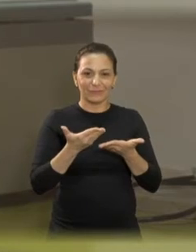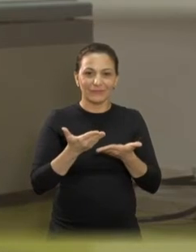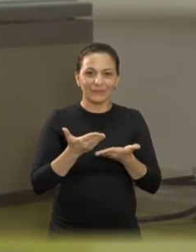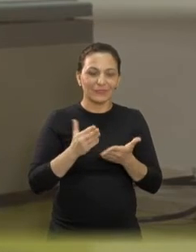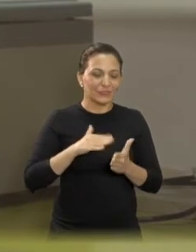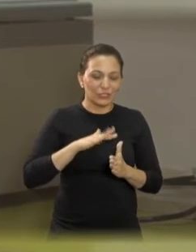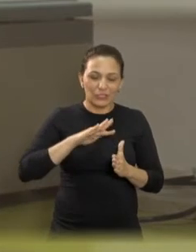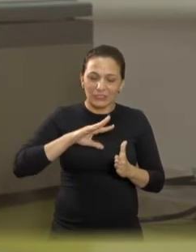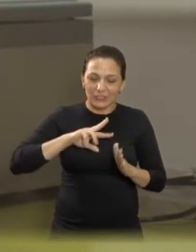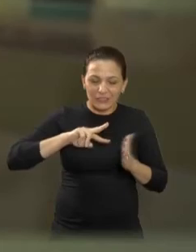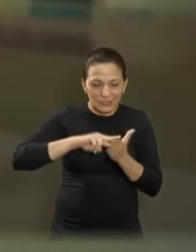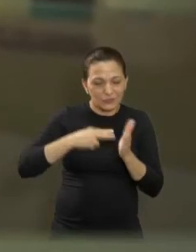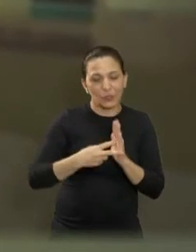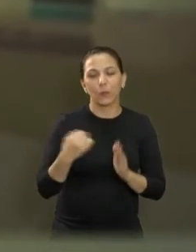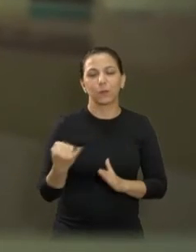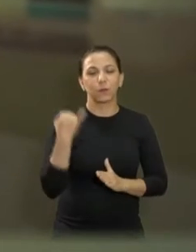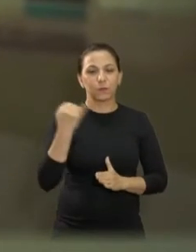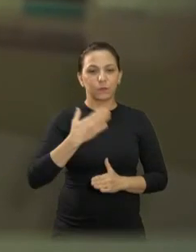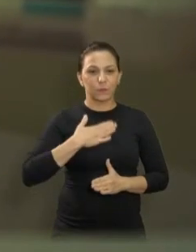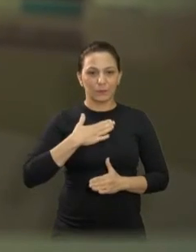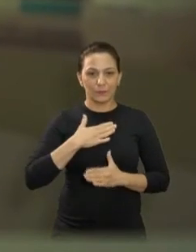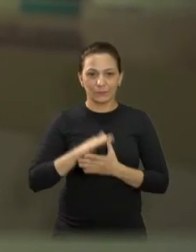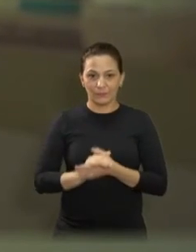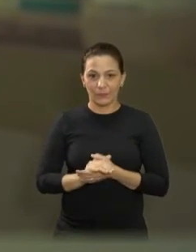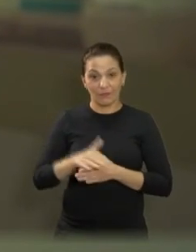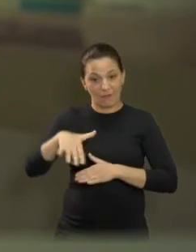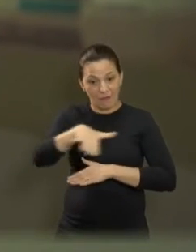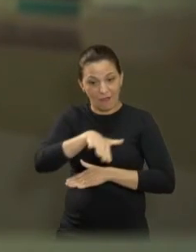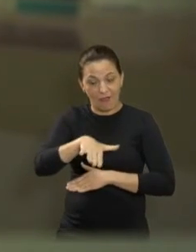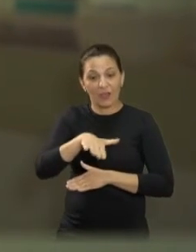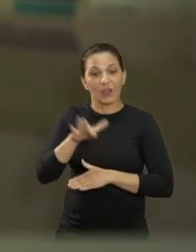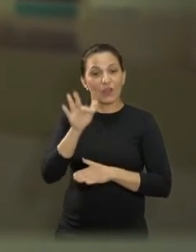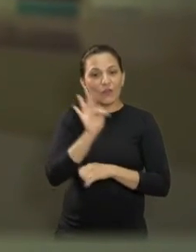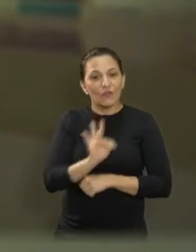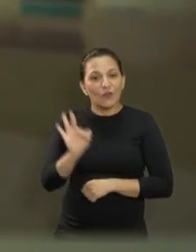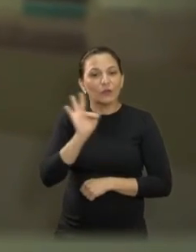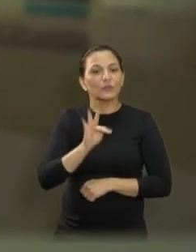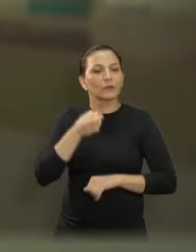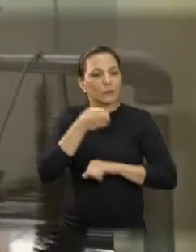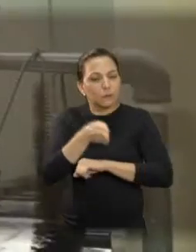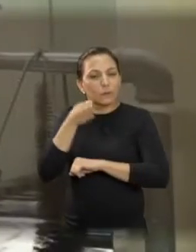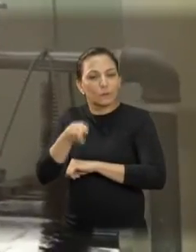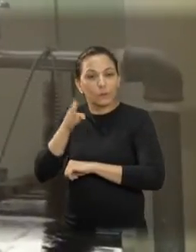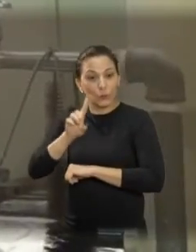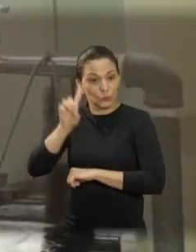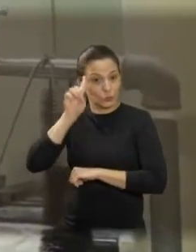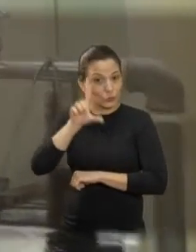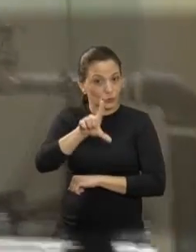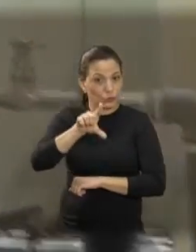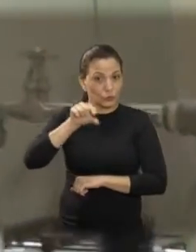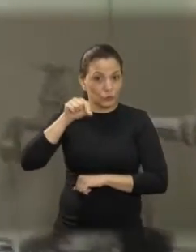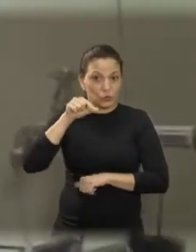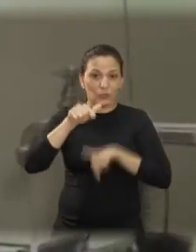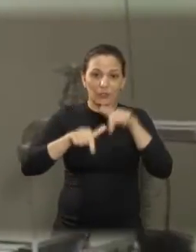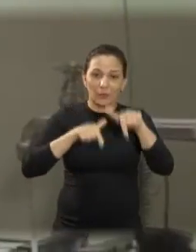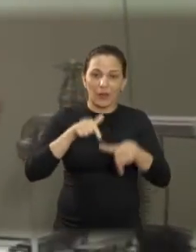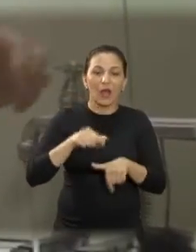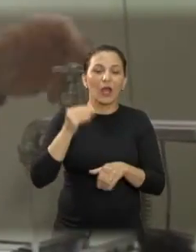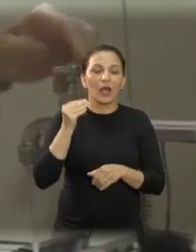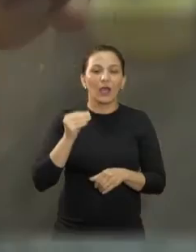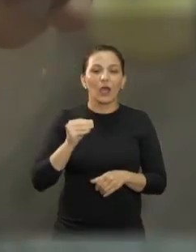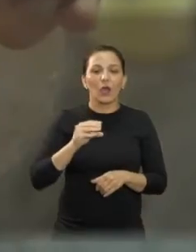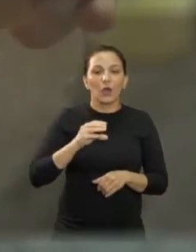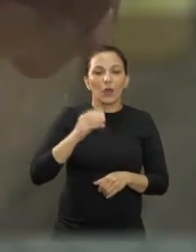É tudo, tudo. Passou por algumas áreas dentro da faculdade e um dia optou por trabalhar na